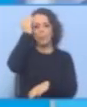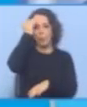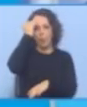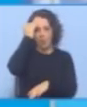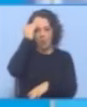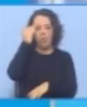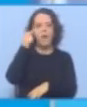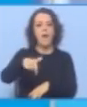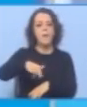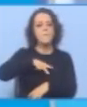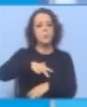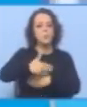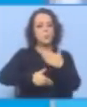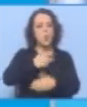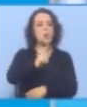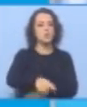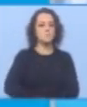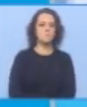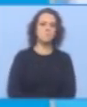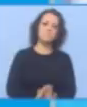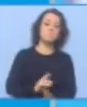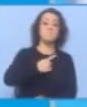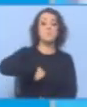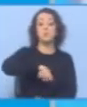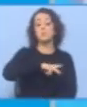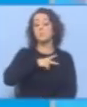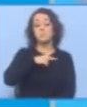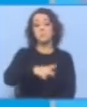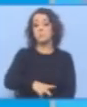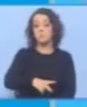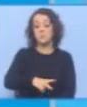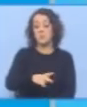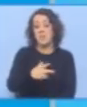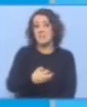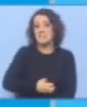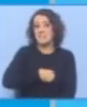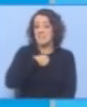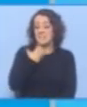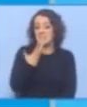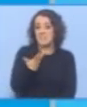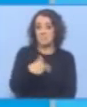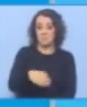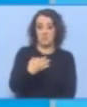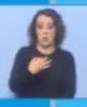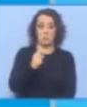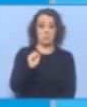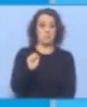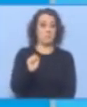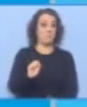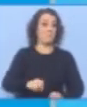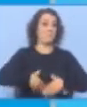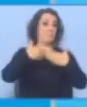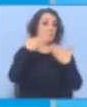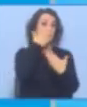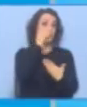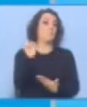está aqui dado também? Cá em Portugal, se calhar não nos diz muito, porque fomos dos primeiros países, ou até o primeiro, a abolir a pena de